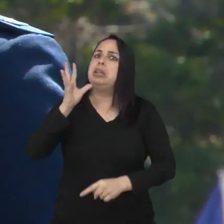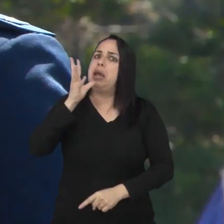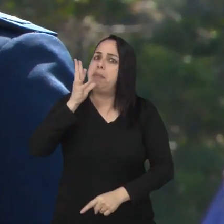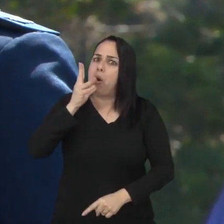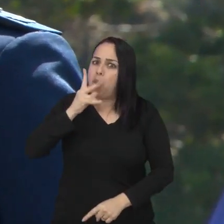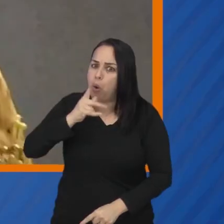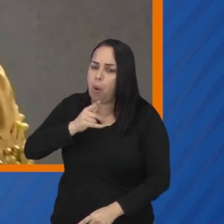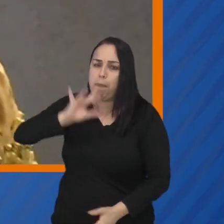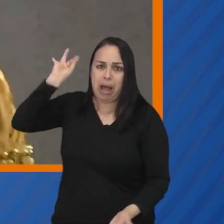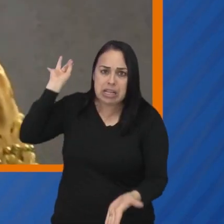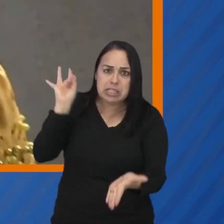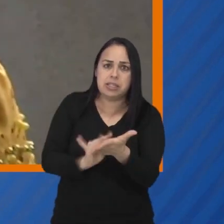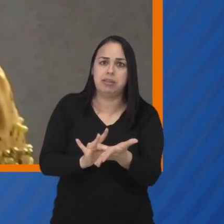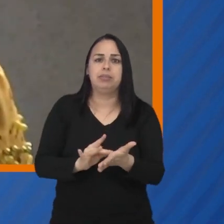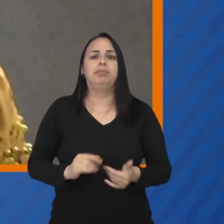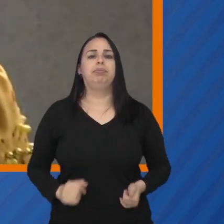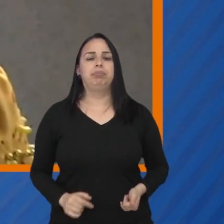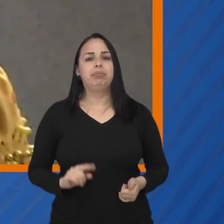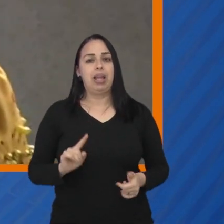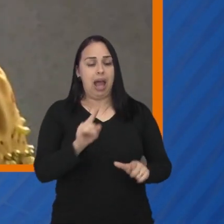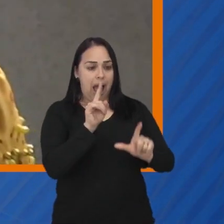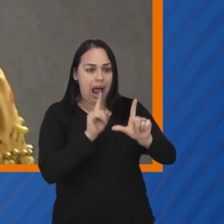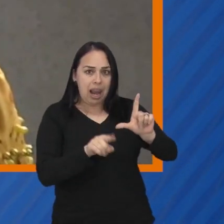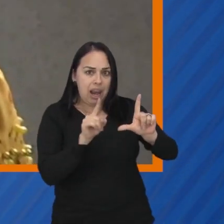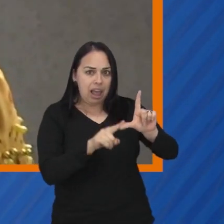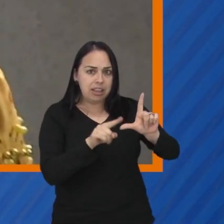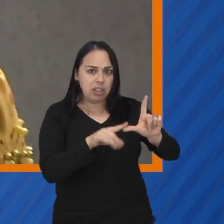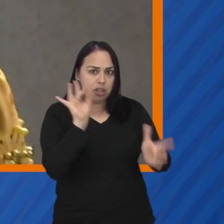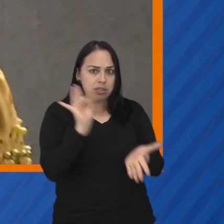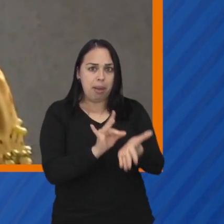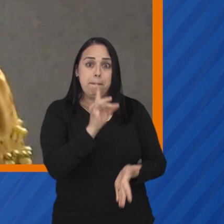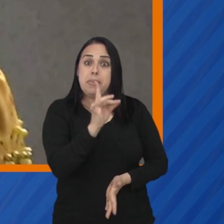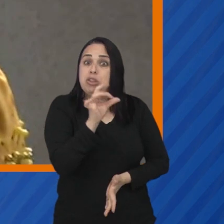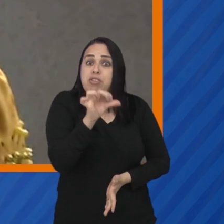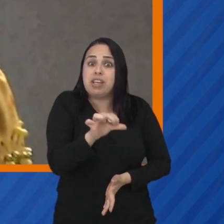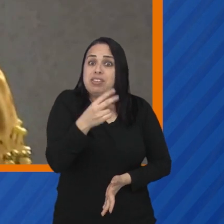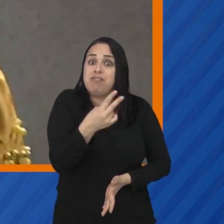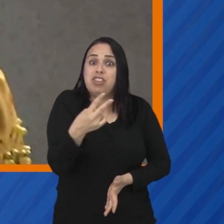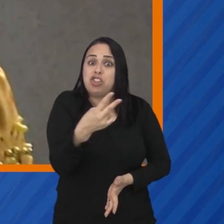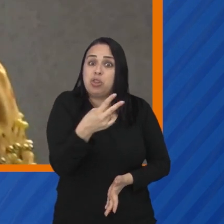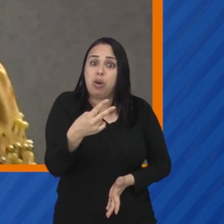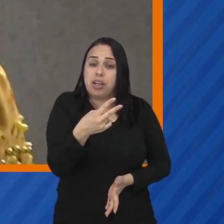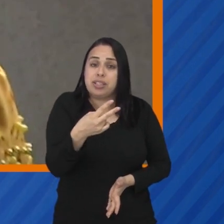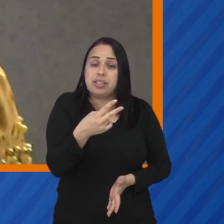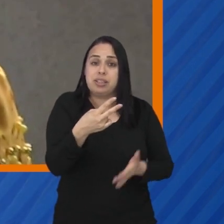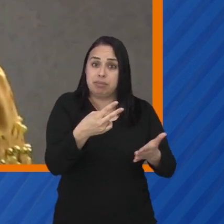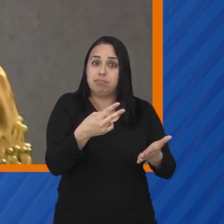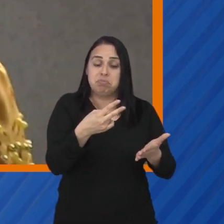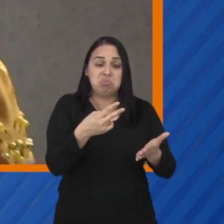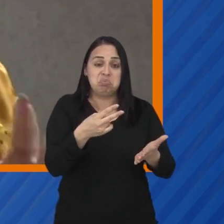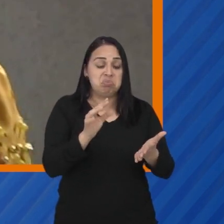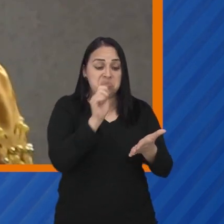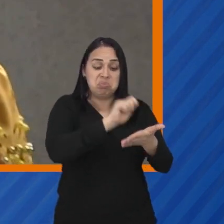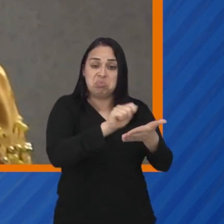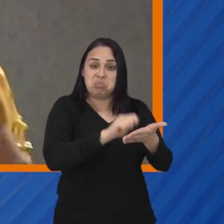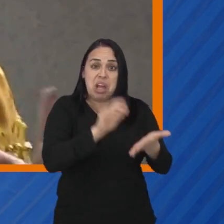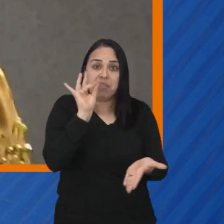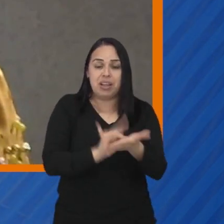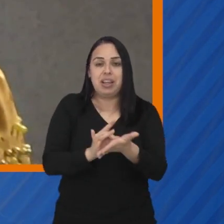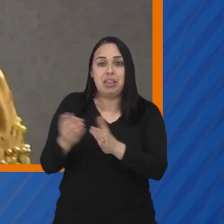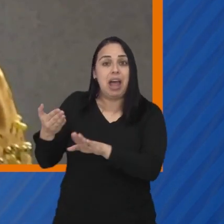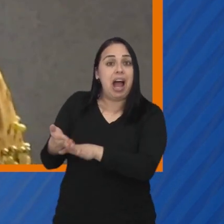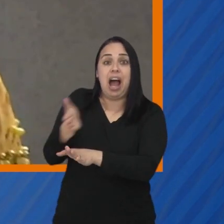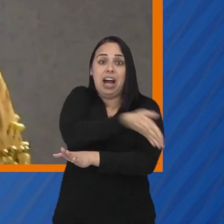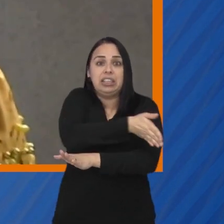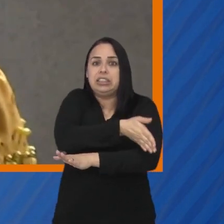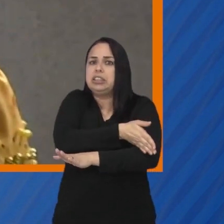para acontecer. A letra, como nós conhecemos hoje, só foi oficializada em 1922. Até então, não se